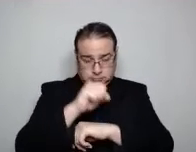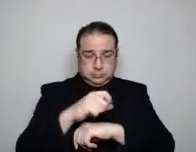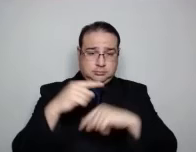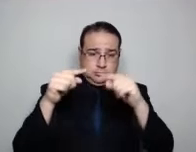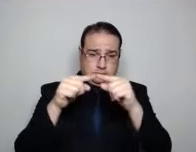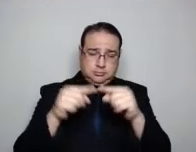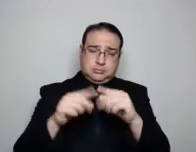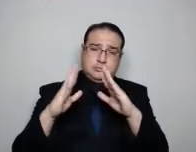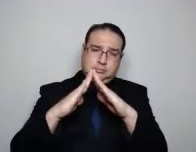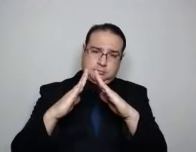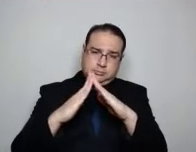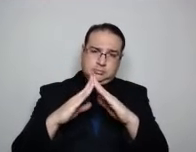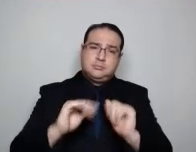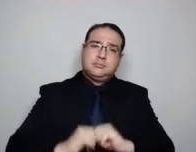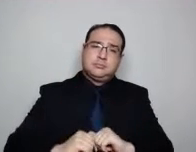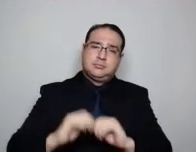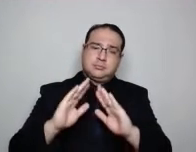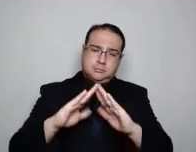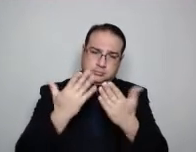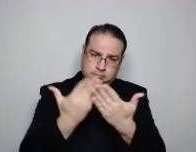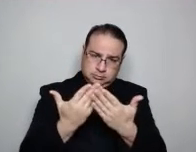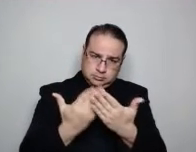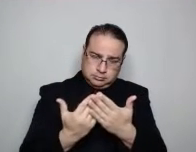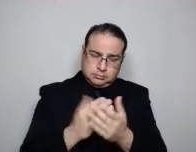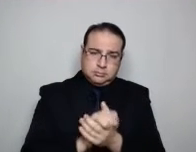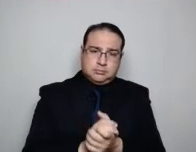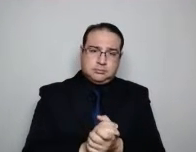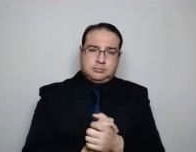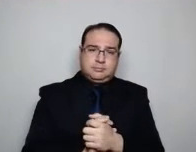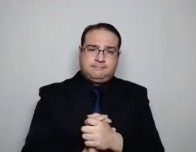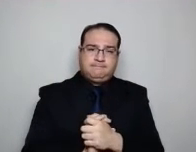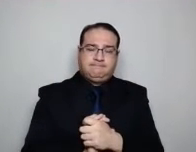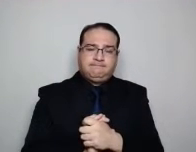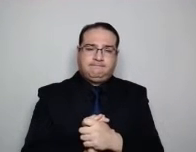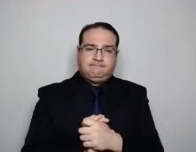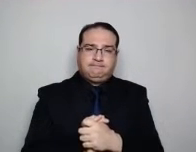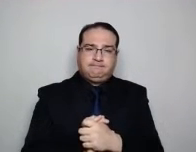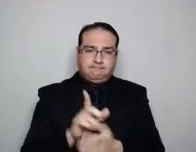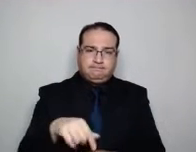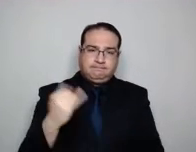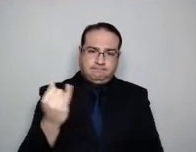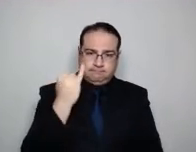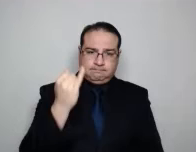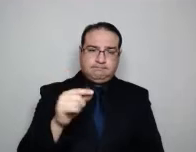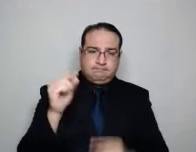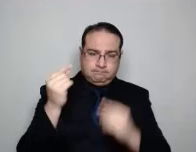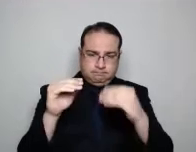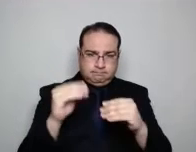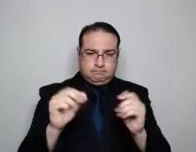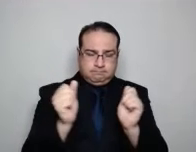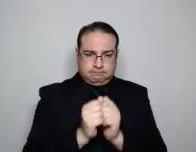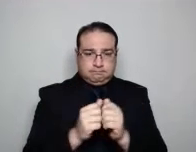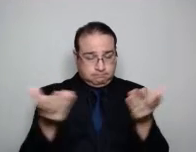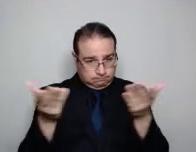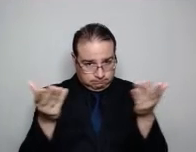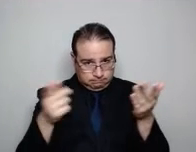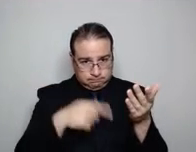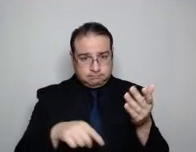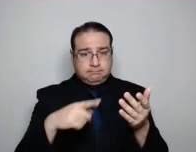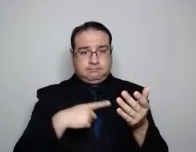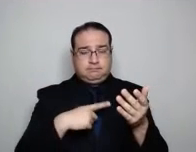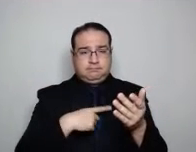na escola. Né? Então, assim, é importante pontuar isso. E agora a gente teve o julgamento do